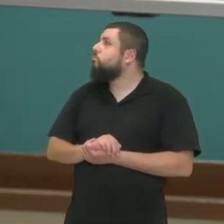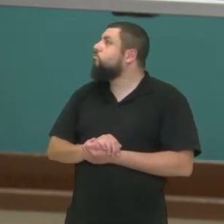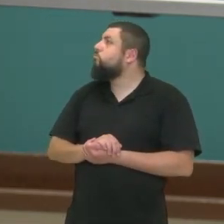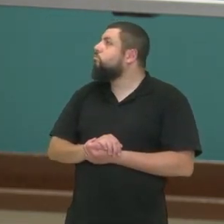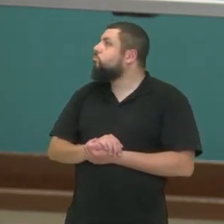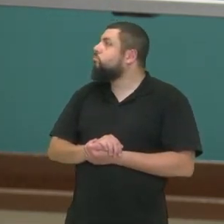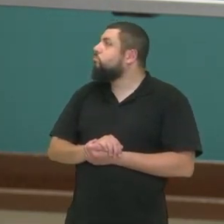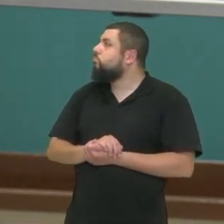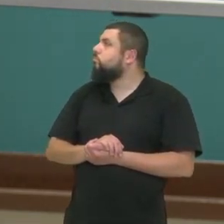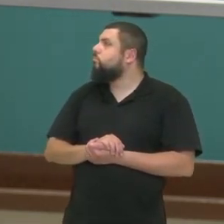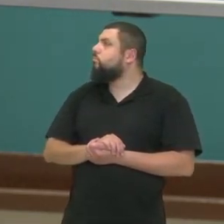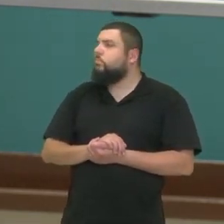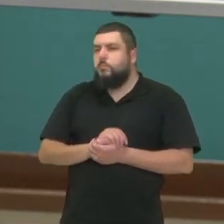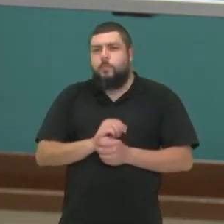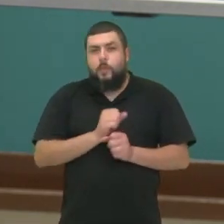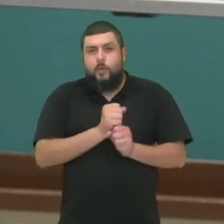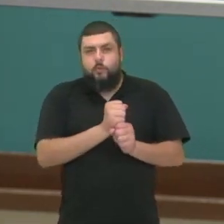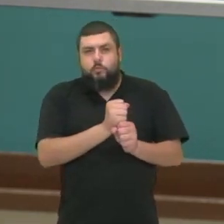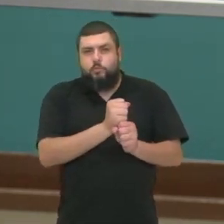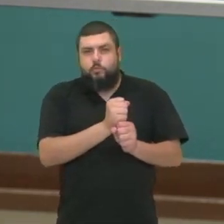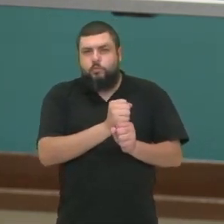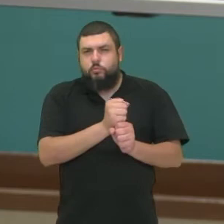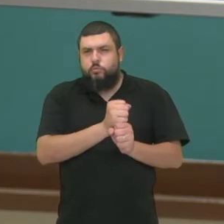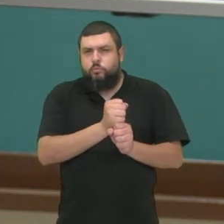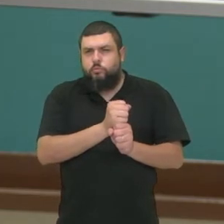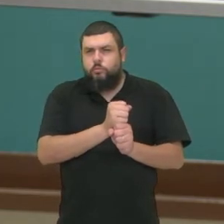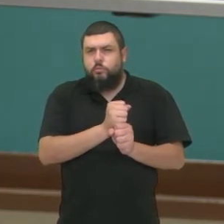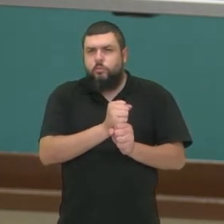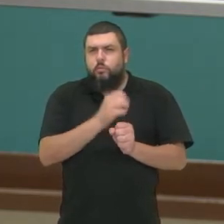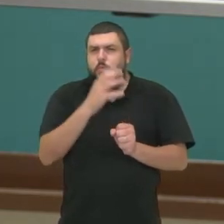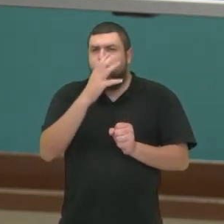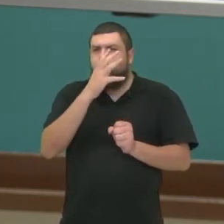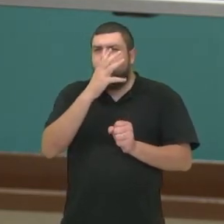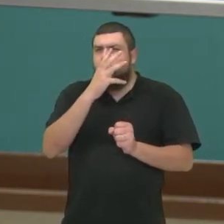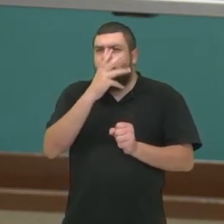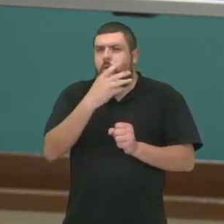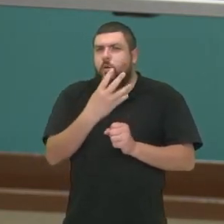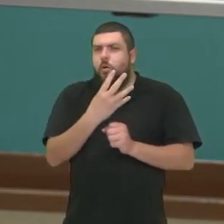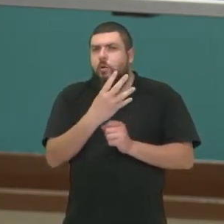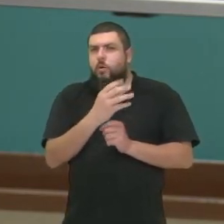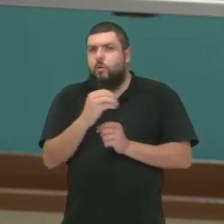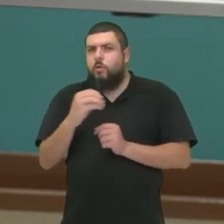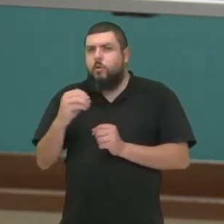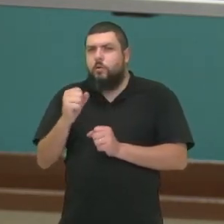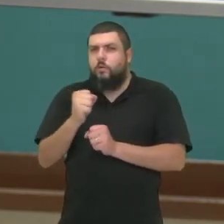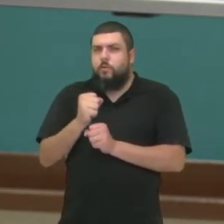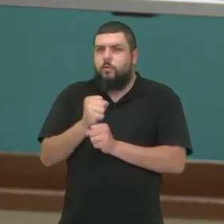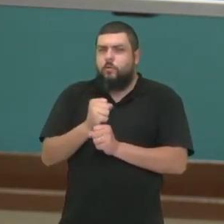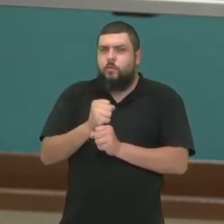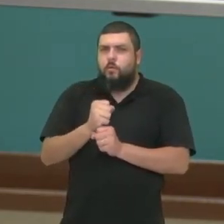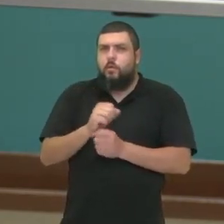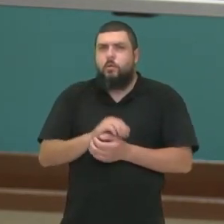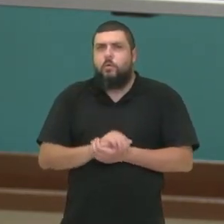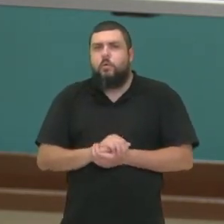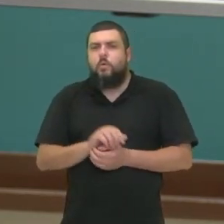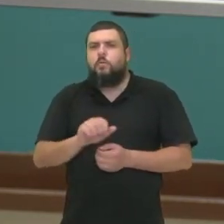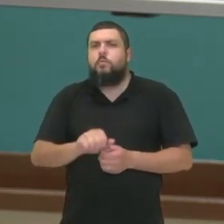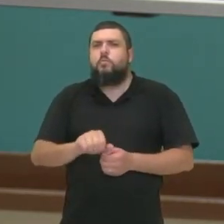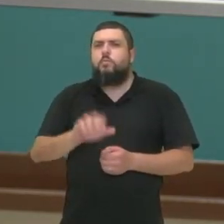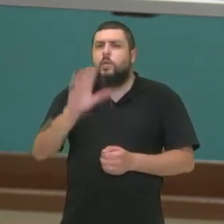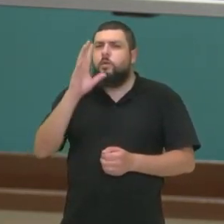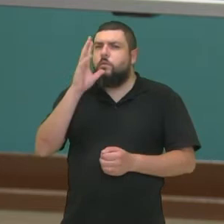essa característica, pelo menos uns 4 séculos. Já acho muito. Eu acho que é um dos impérios mais longos, pelo menos, aí